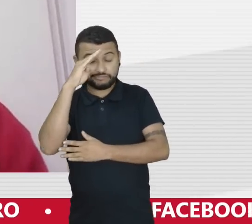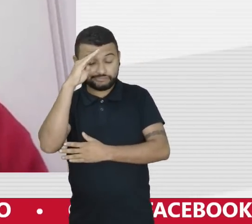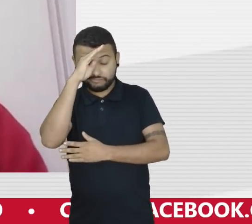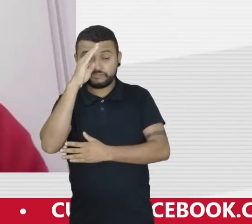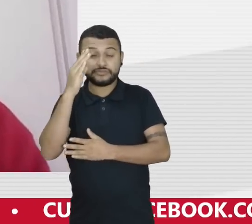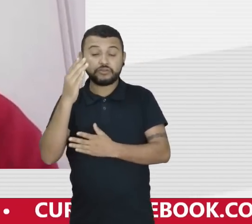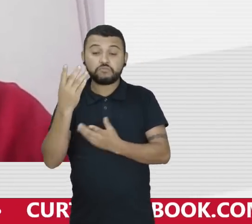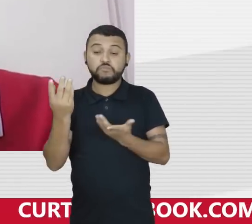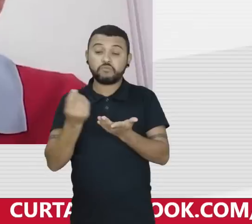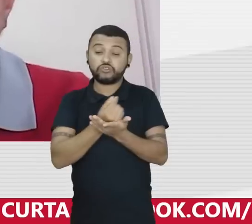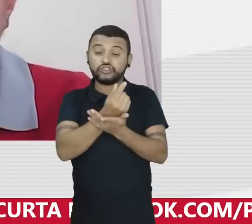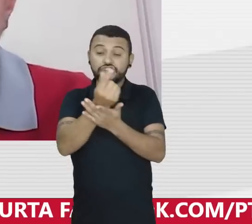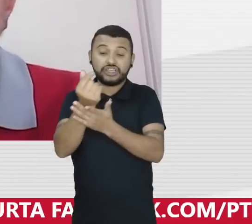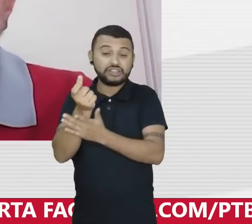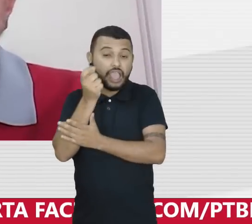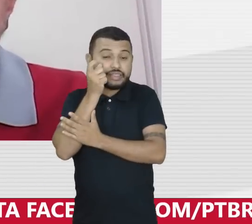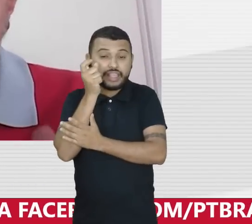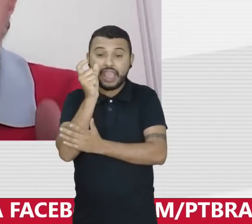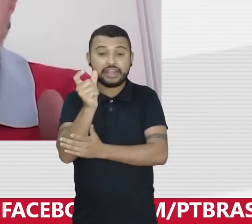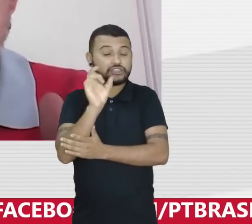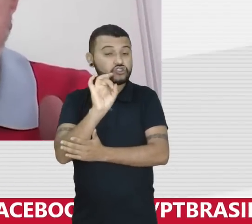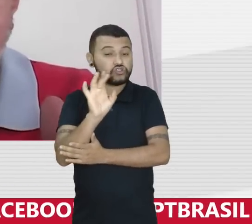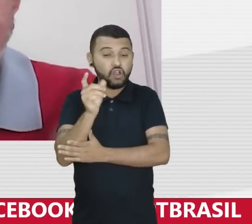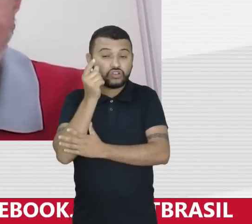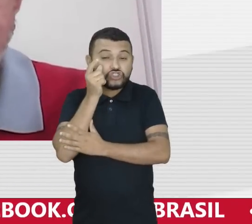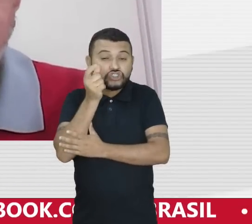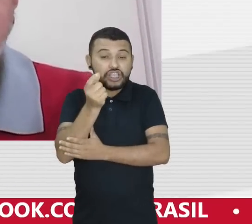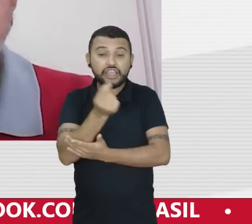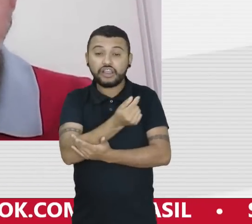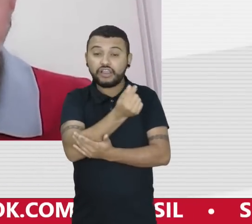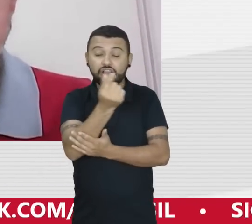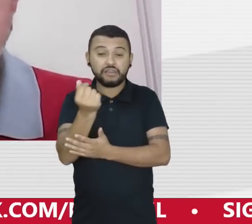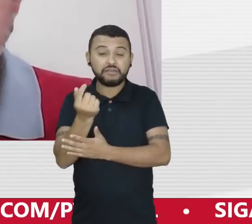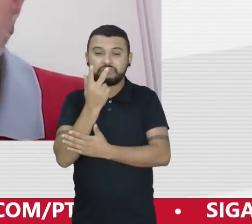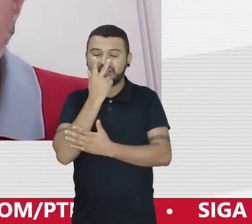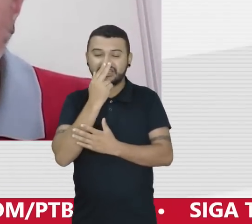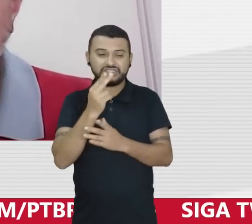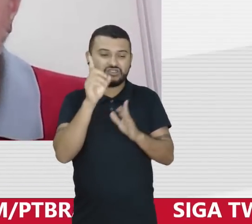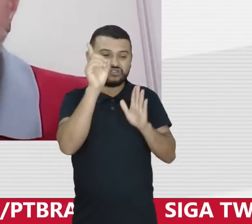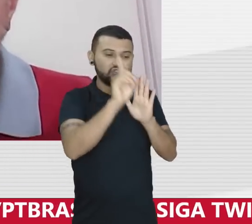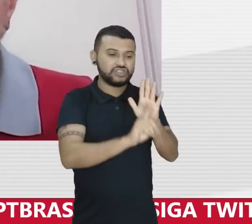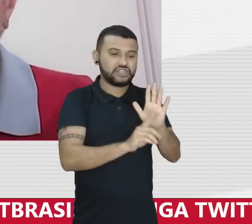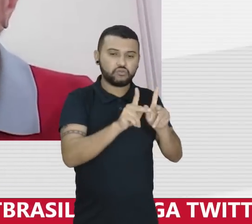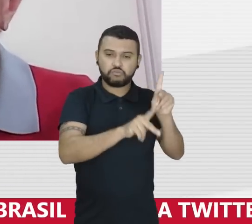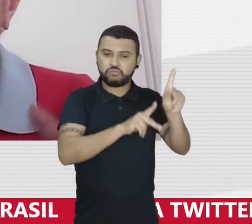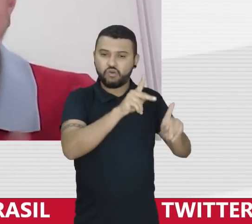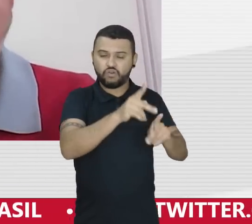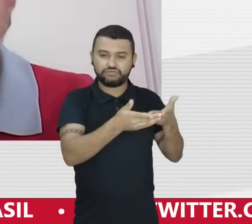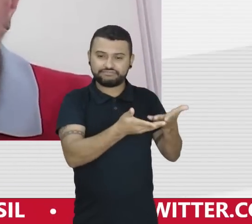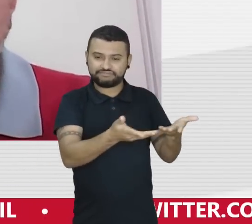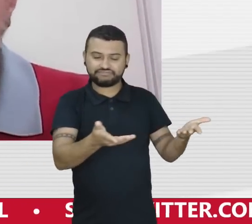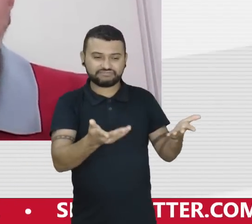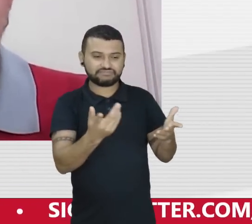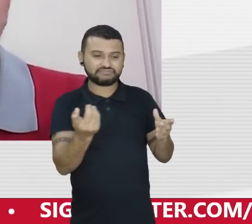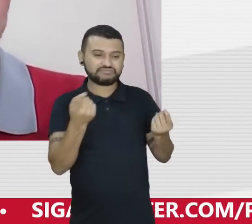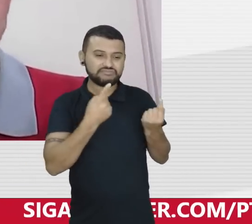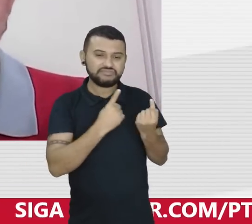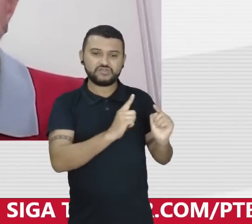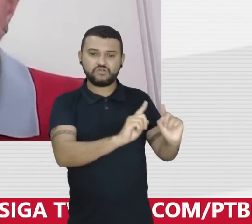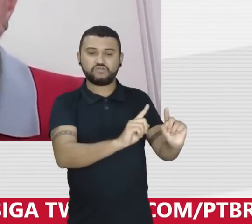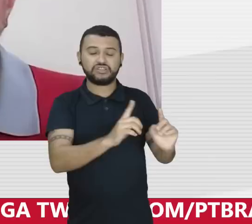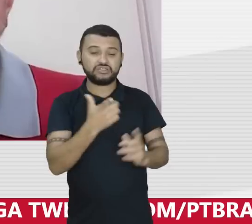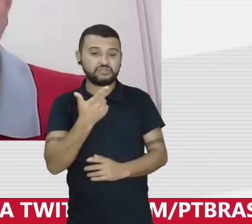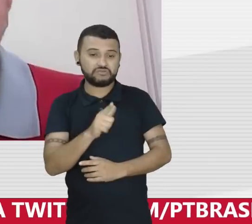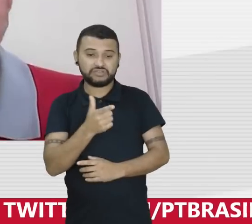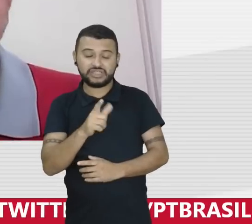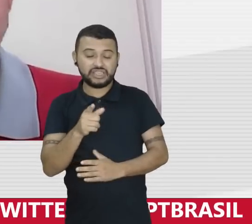o capital tem interesse na regressão dos direitos do povo e nenhum compromisso